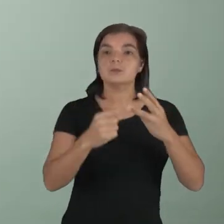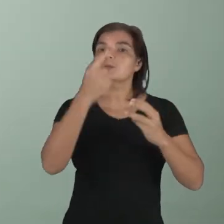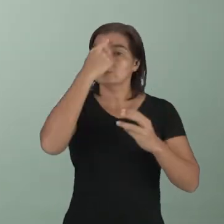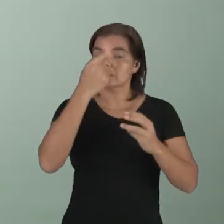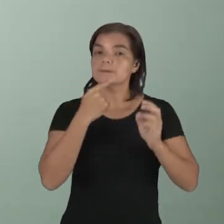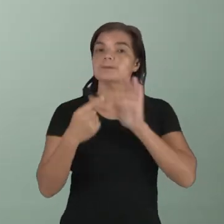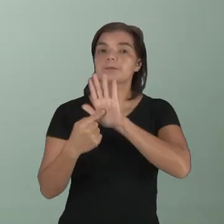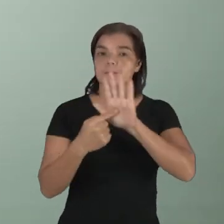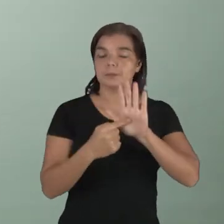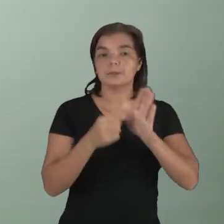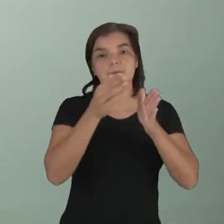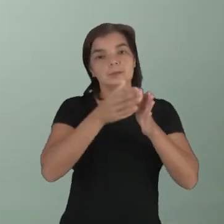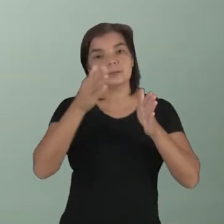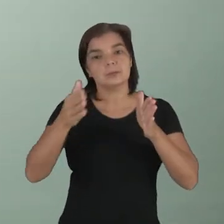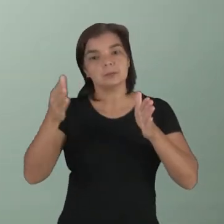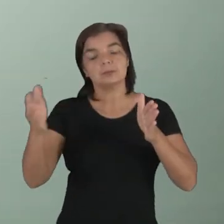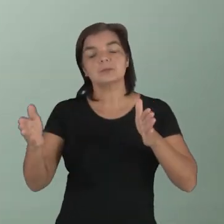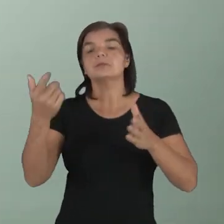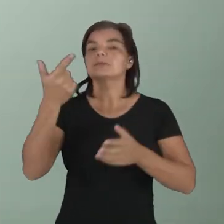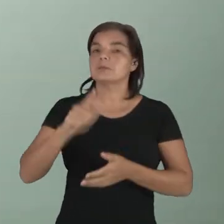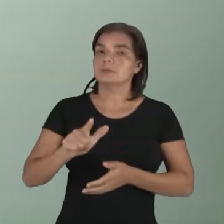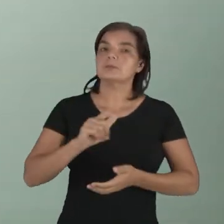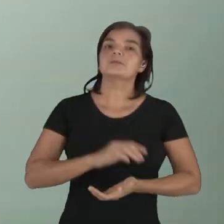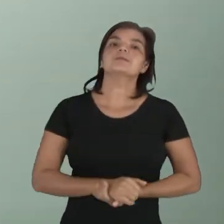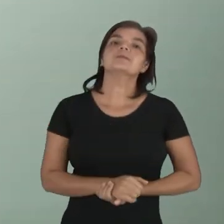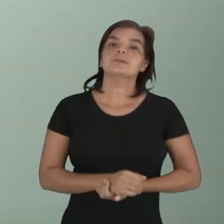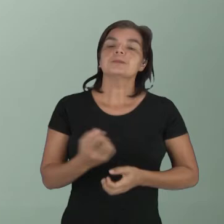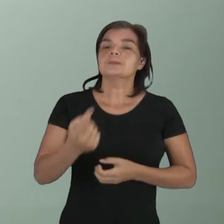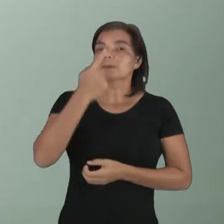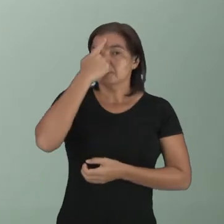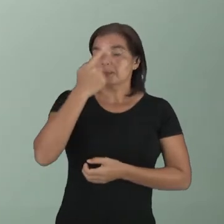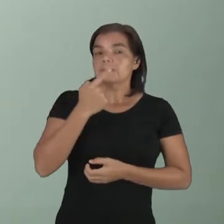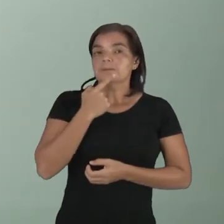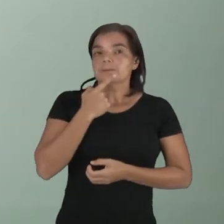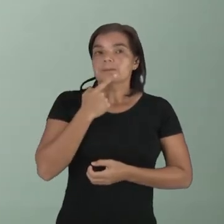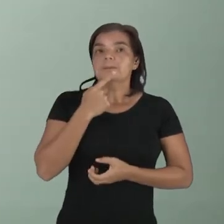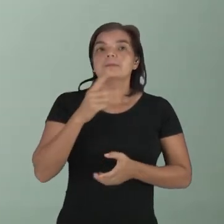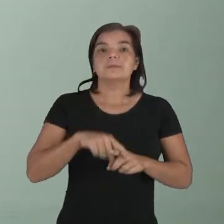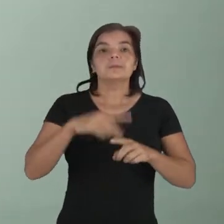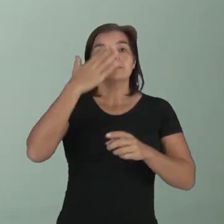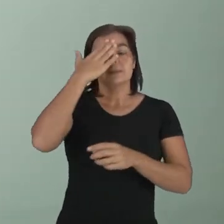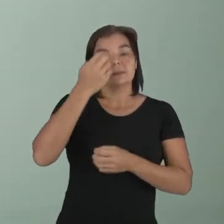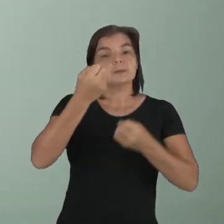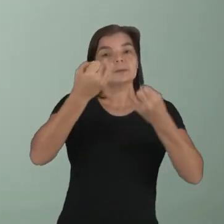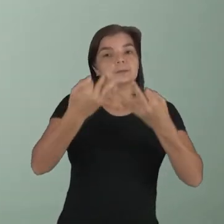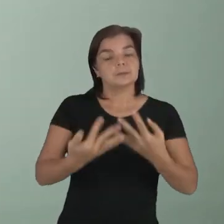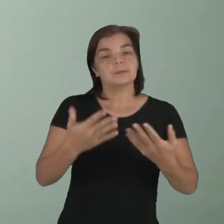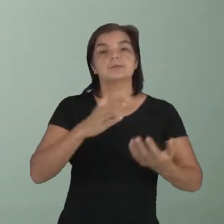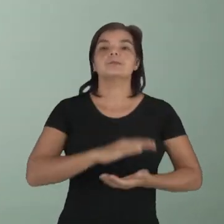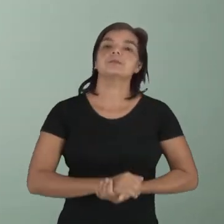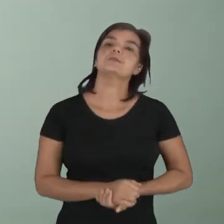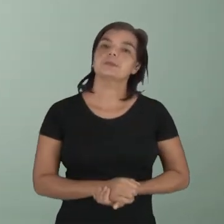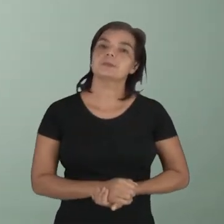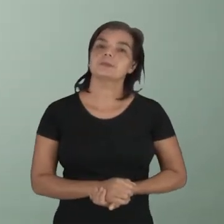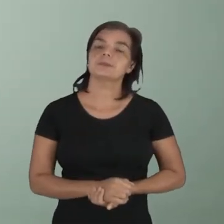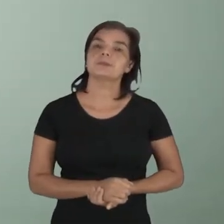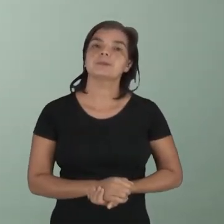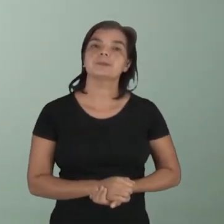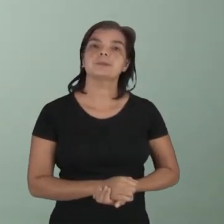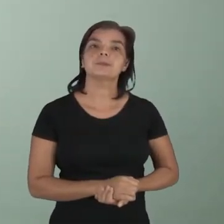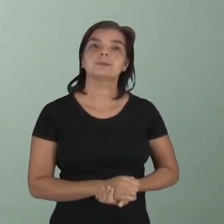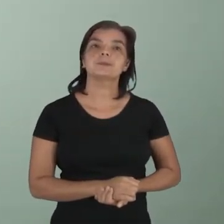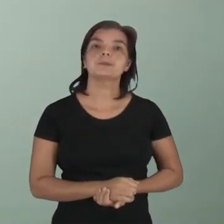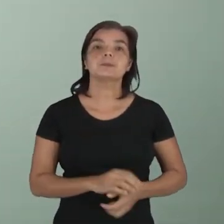vocês separadamente, depois a gente volta na figura para ver onde que está cada coisa e já sabendo da explicação, ver se realmente faz